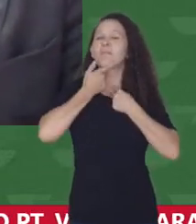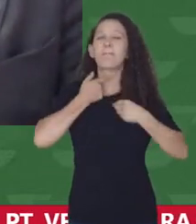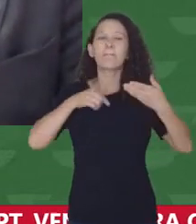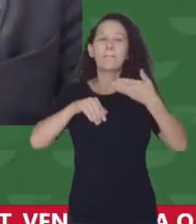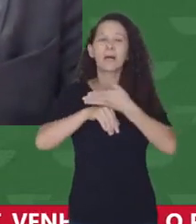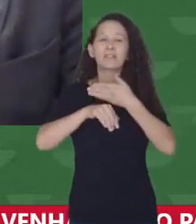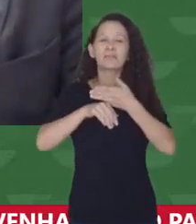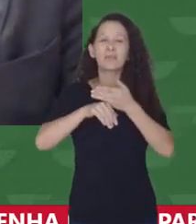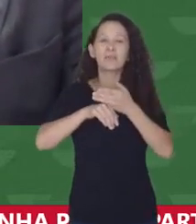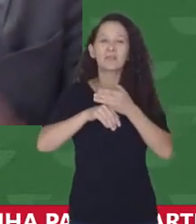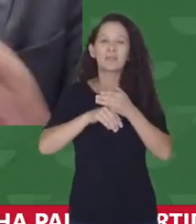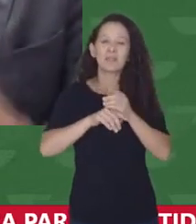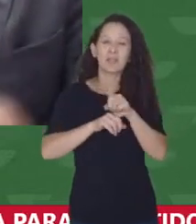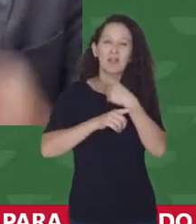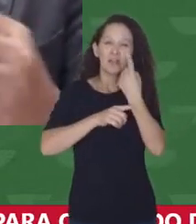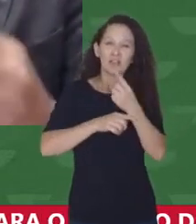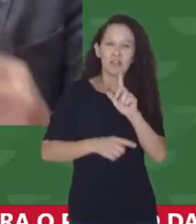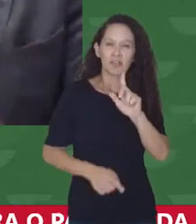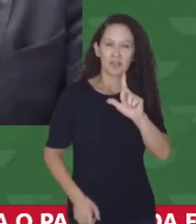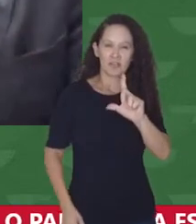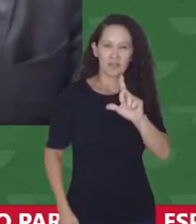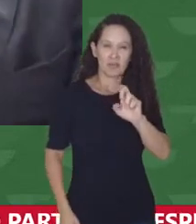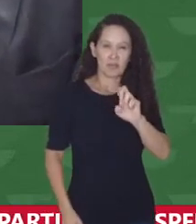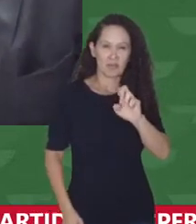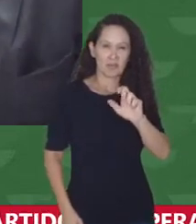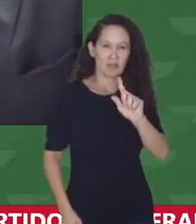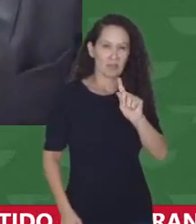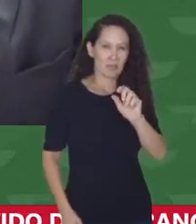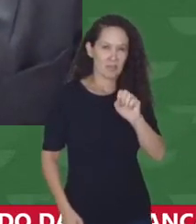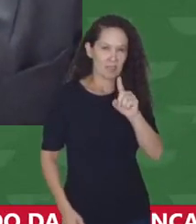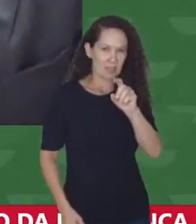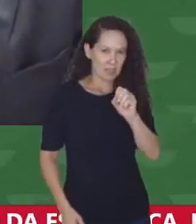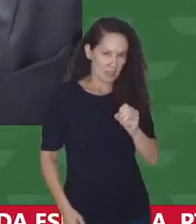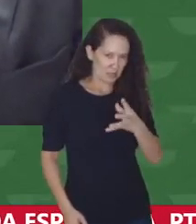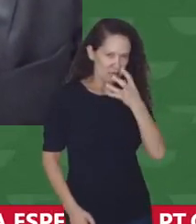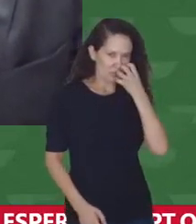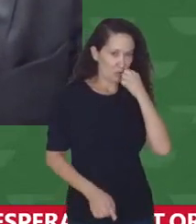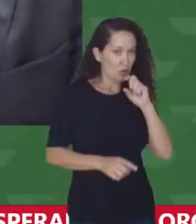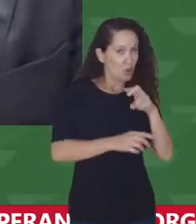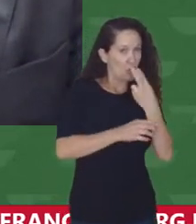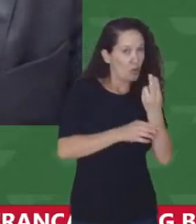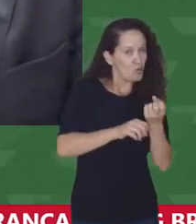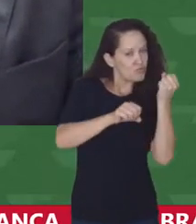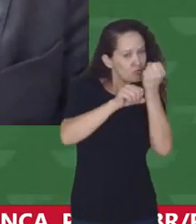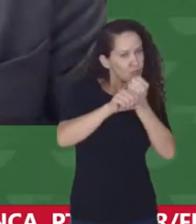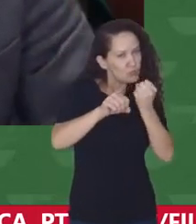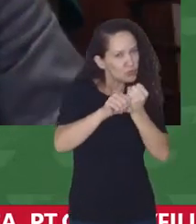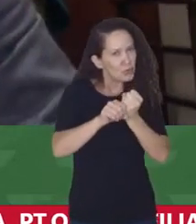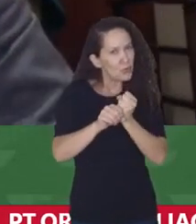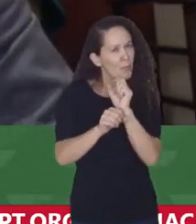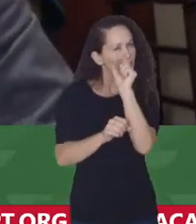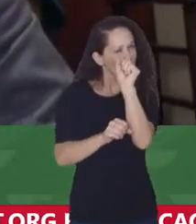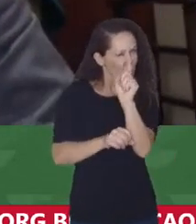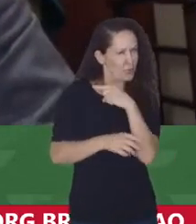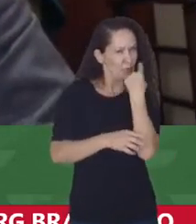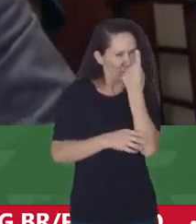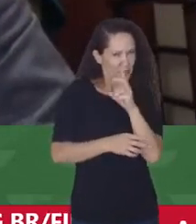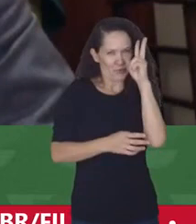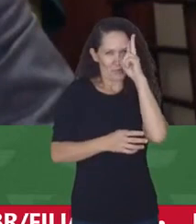da preservação do legado ou da reconstrução de parte do nosso legado é que